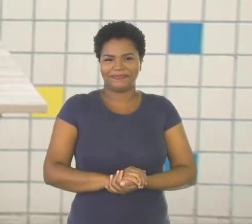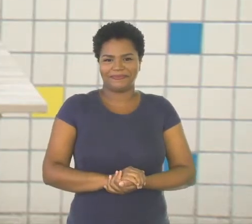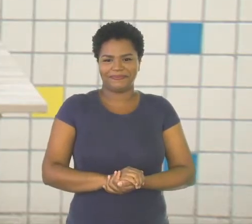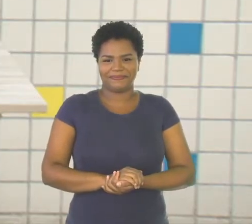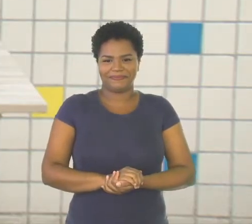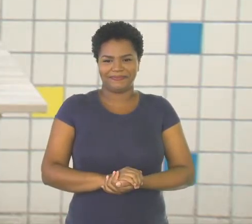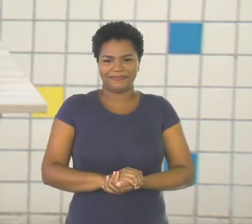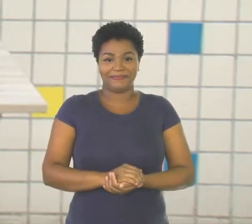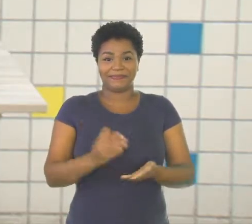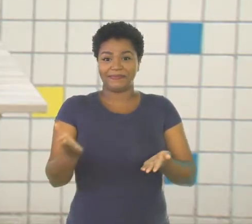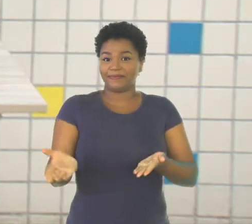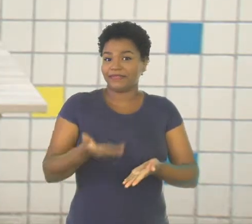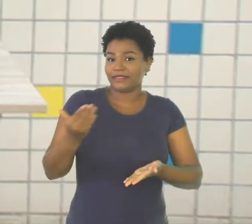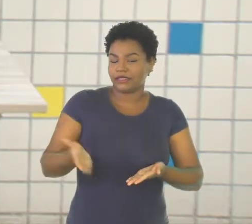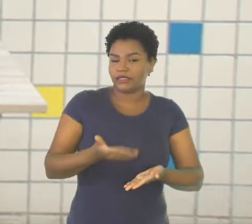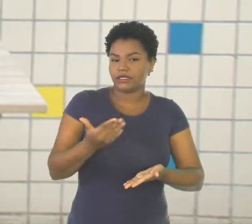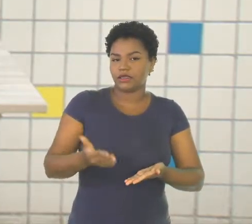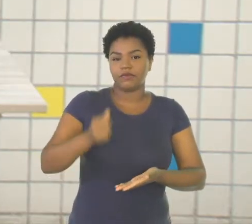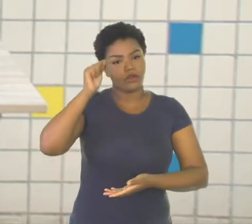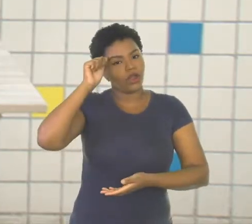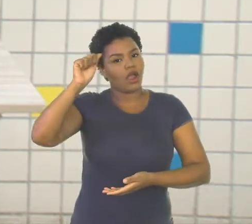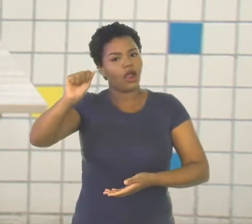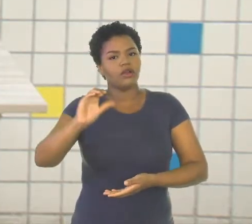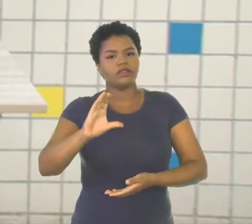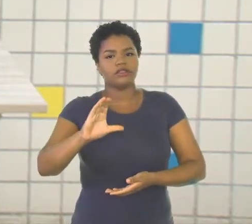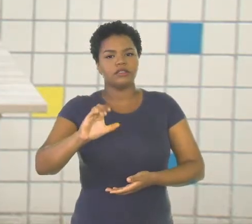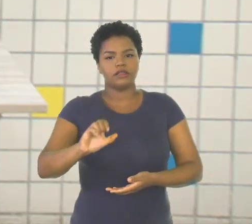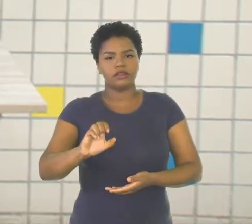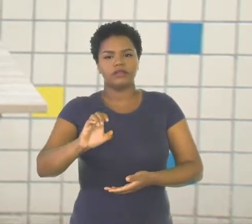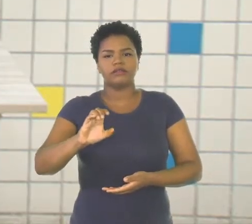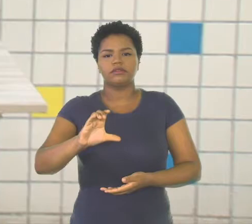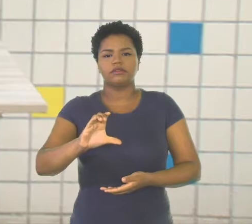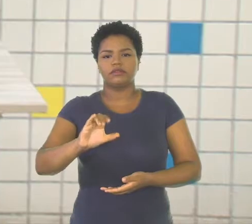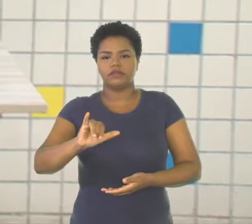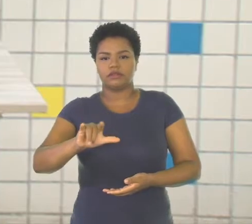é esse livro de Cecília Meirelles,